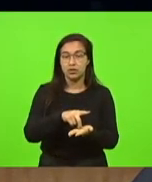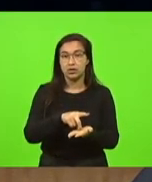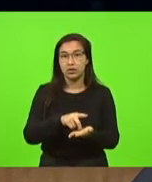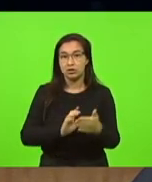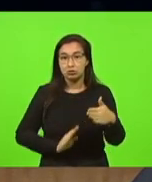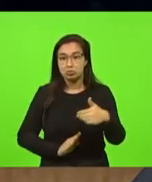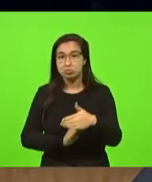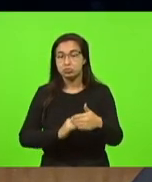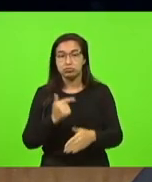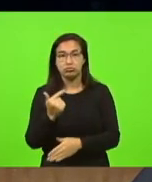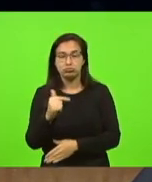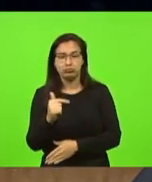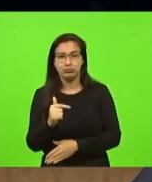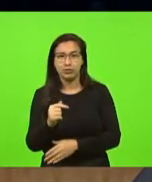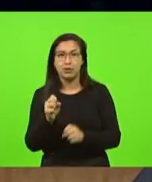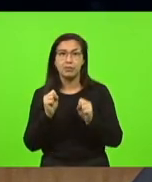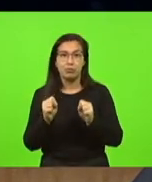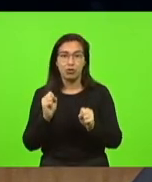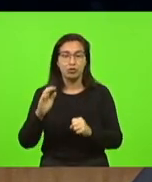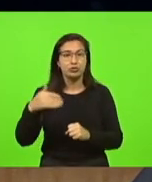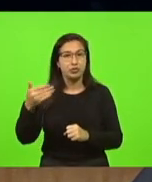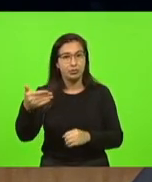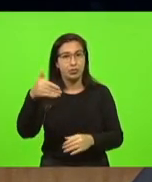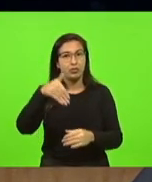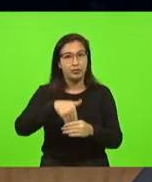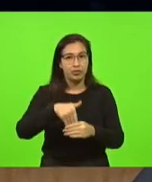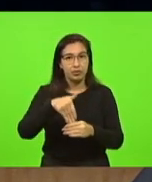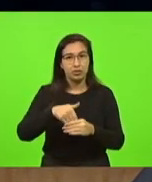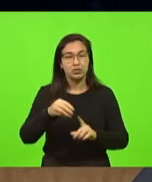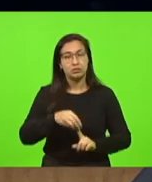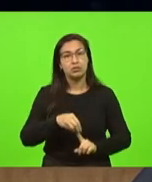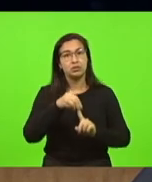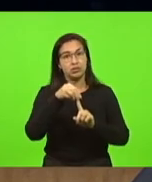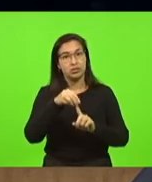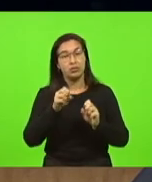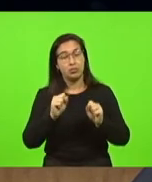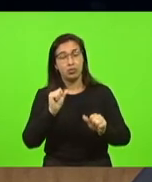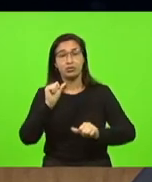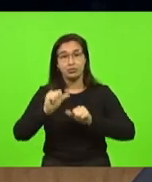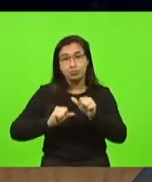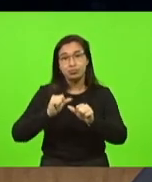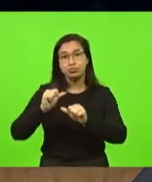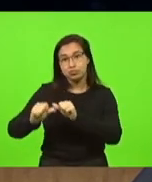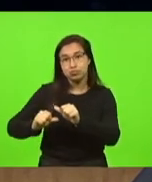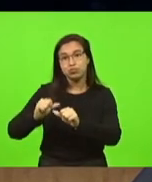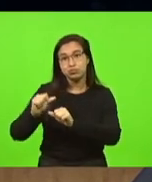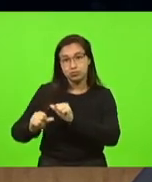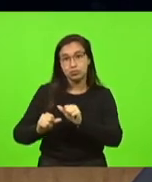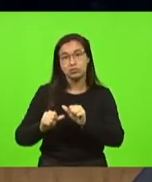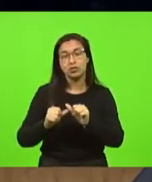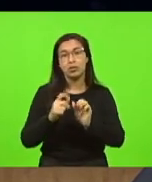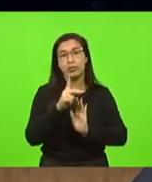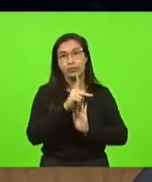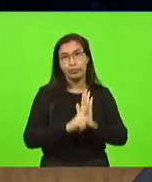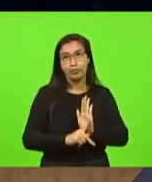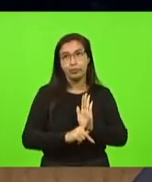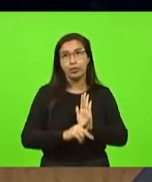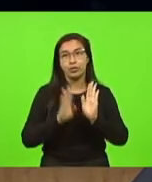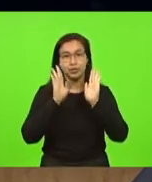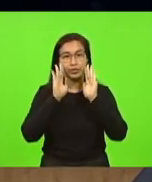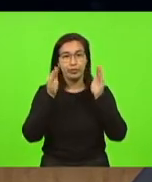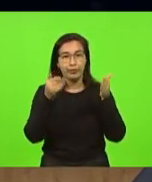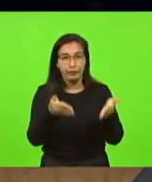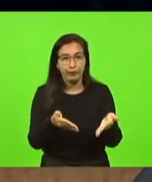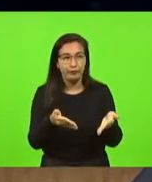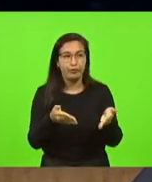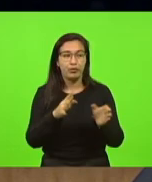depois nós tenhamos a votação dos destaques que possam modificar o projeto em aspectos direcionados exatamente